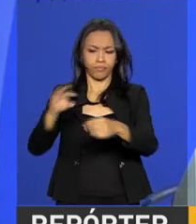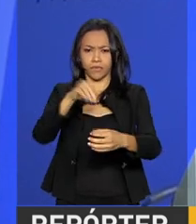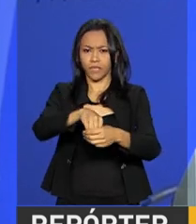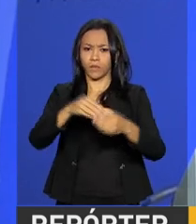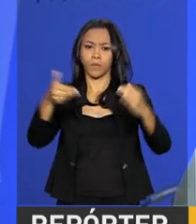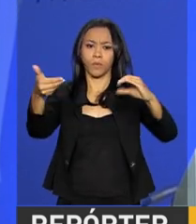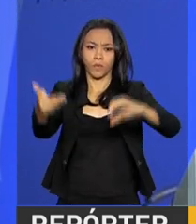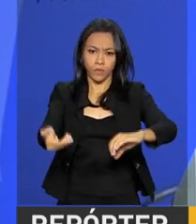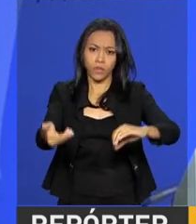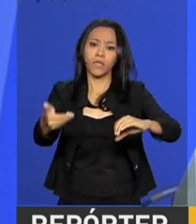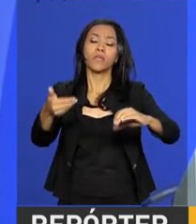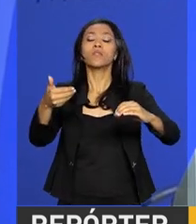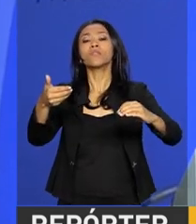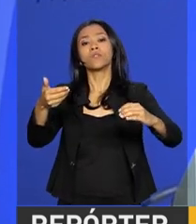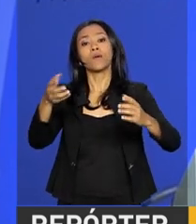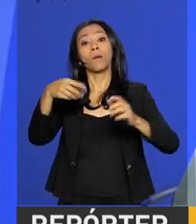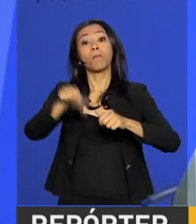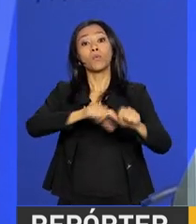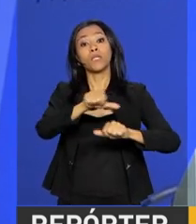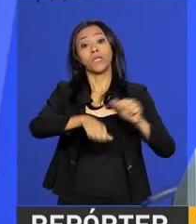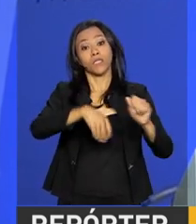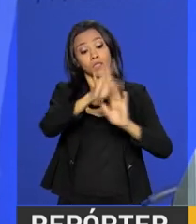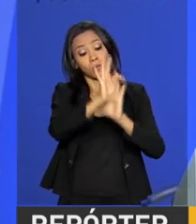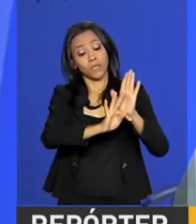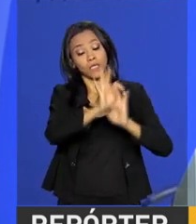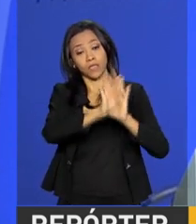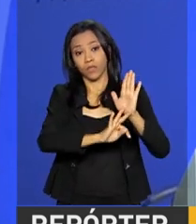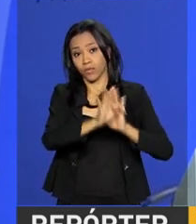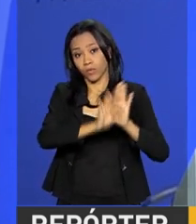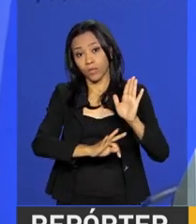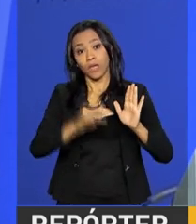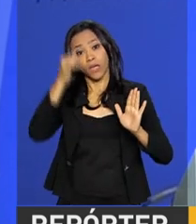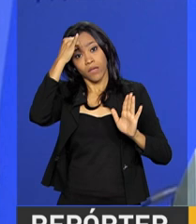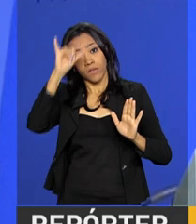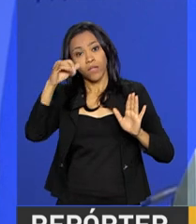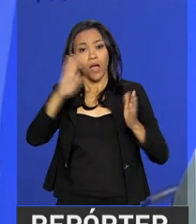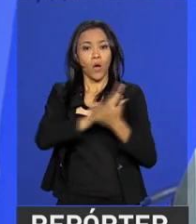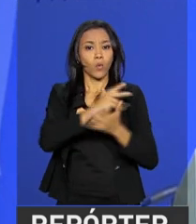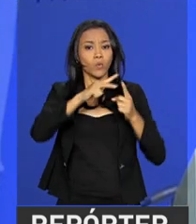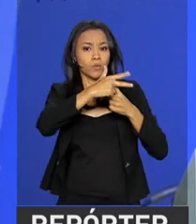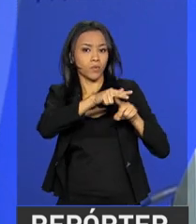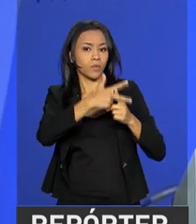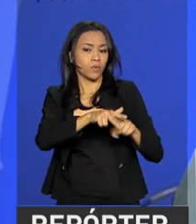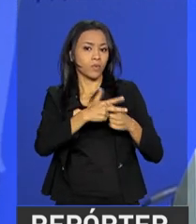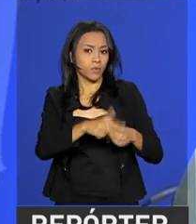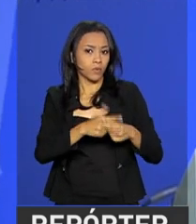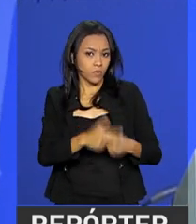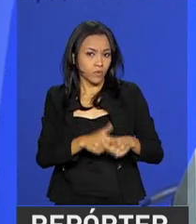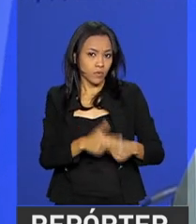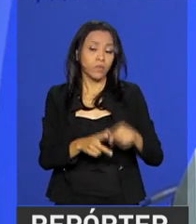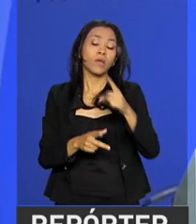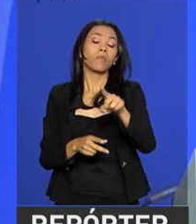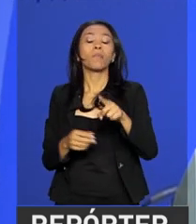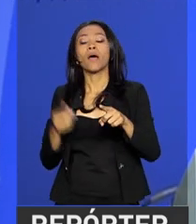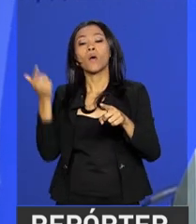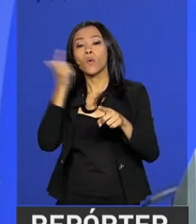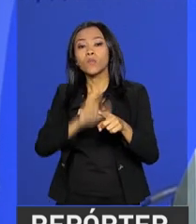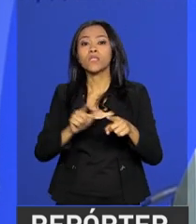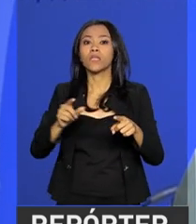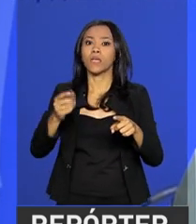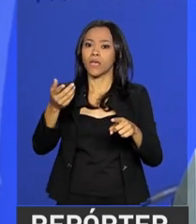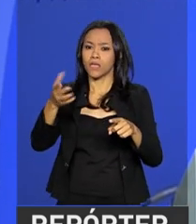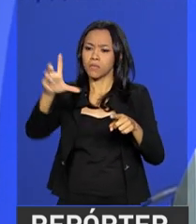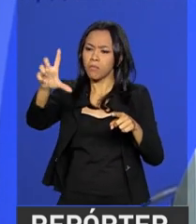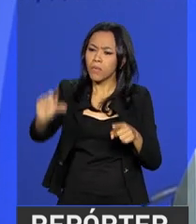texto no sentido de não é fazer o ajuste é a aal cansando aqueles que ganham os menores